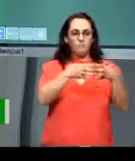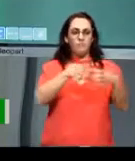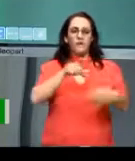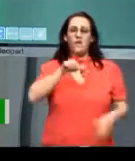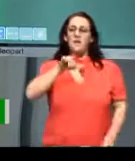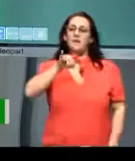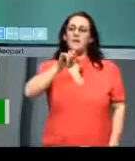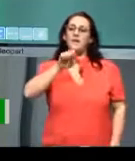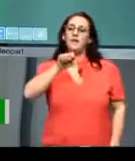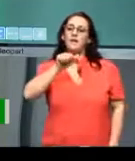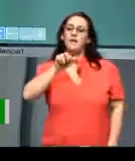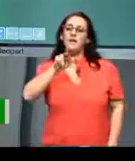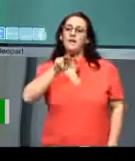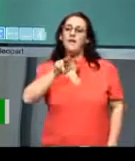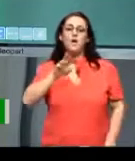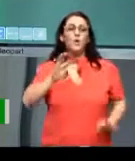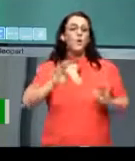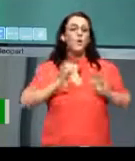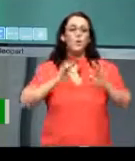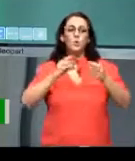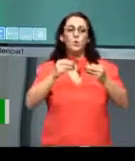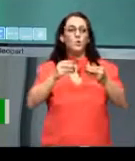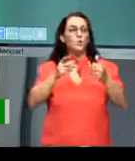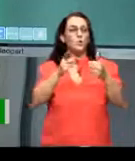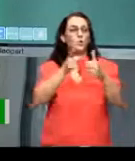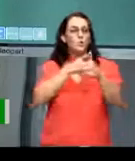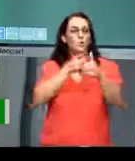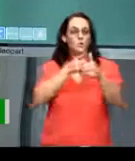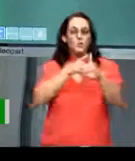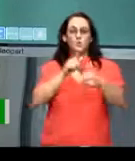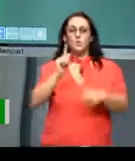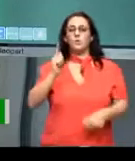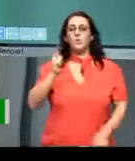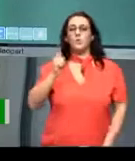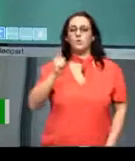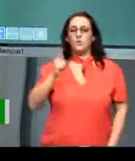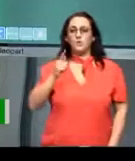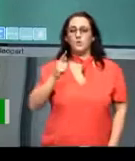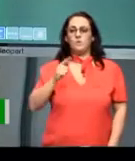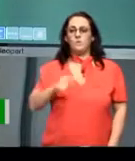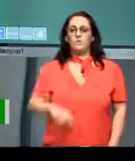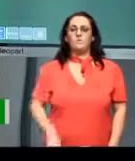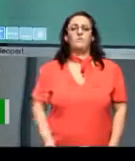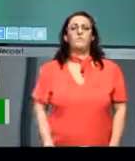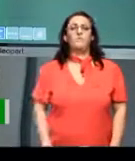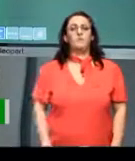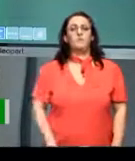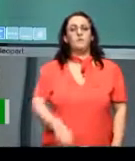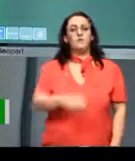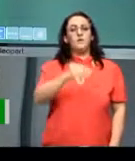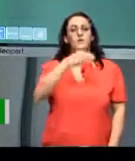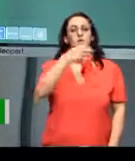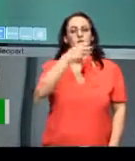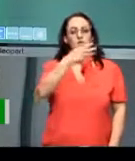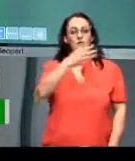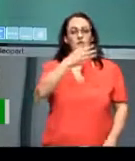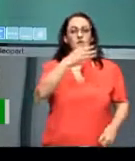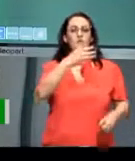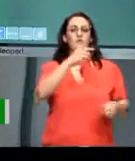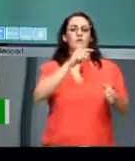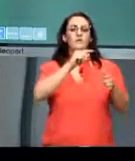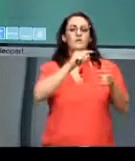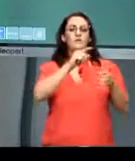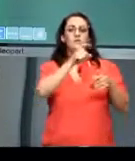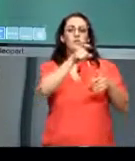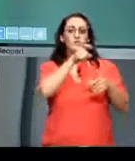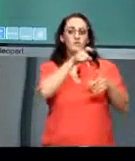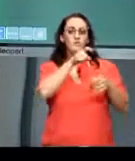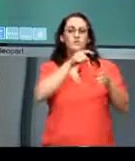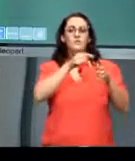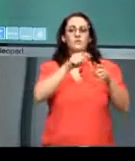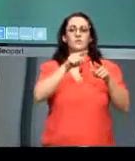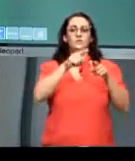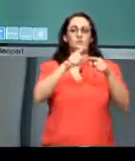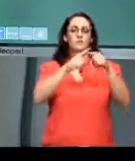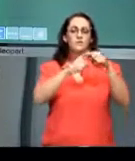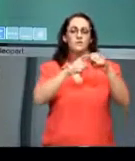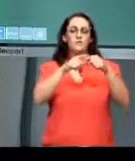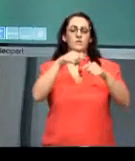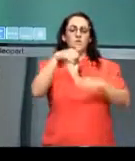exemplo, um sistema linear com 2 equações. 3x mais y igual a